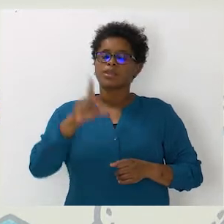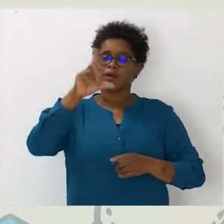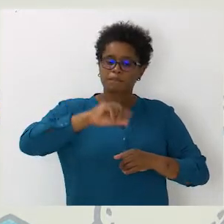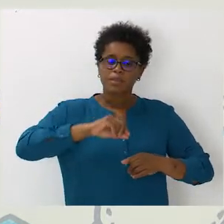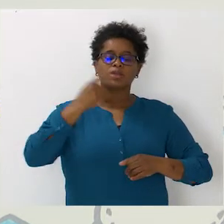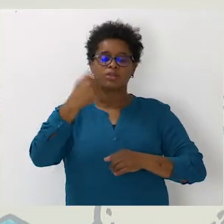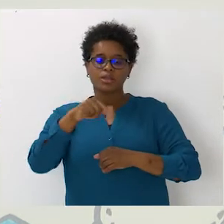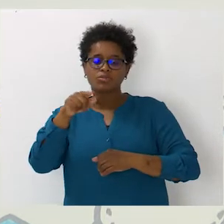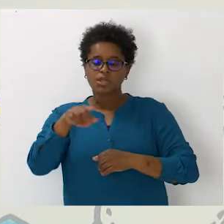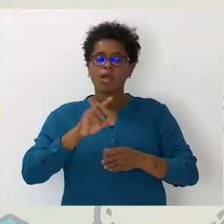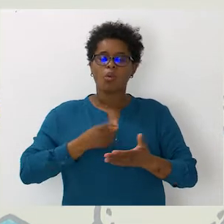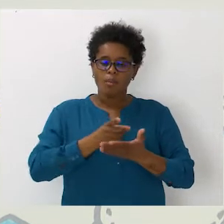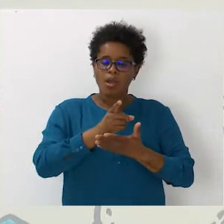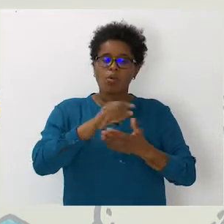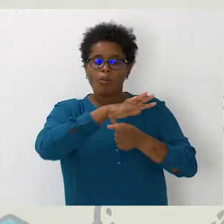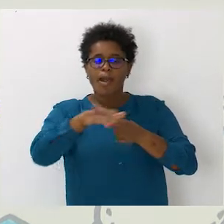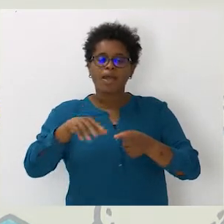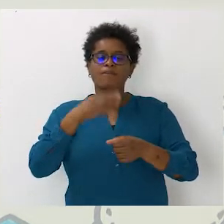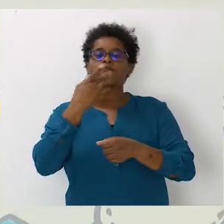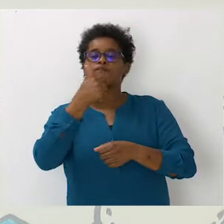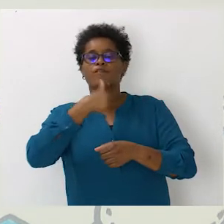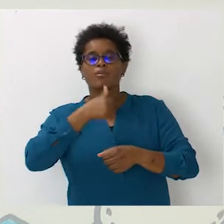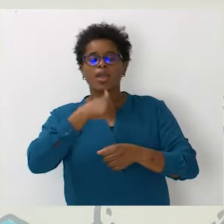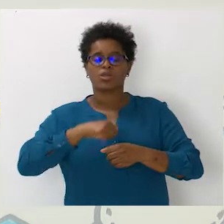E também temos o mar Vermelho.